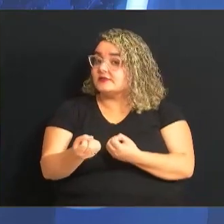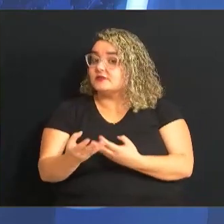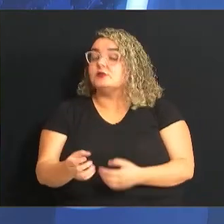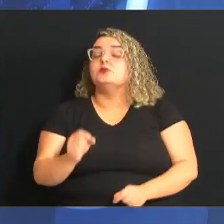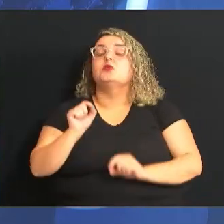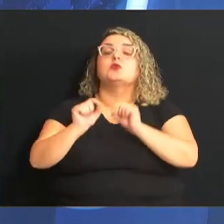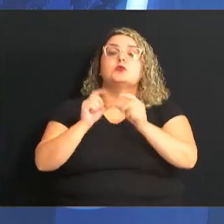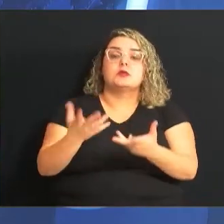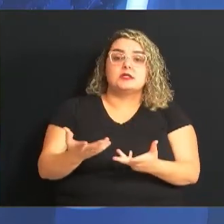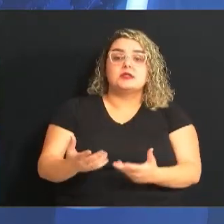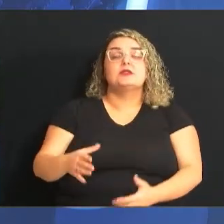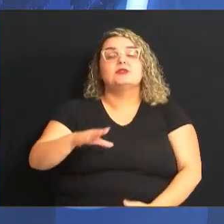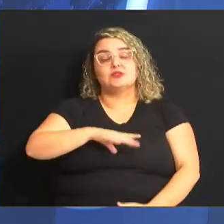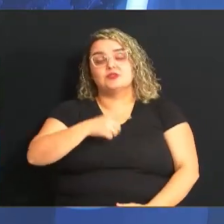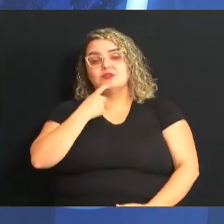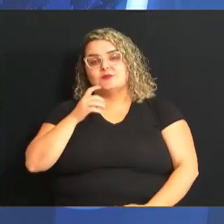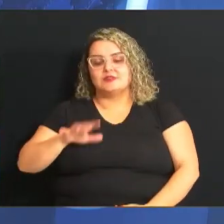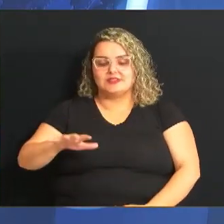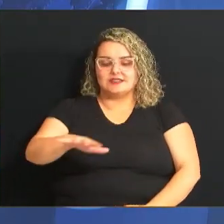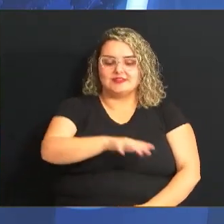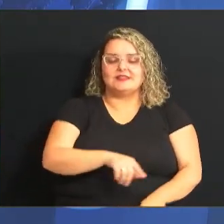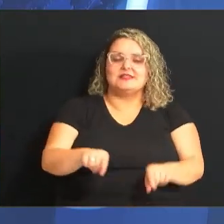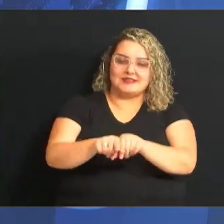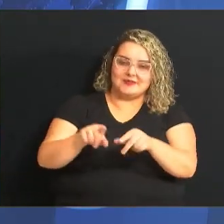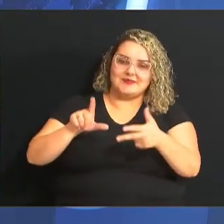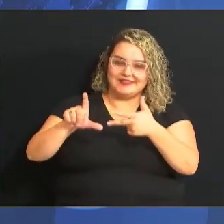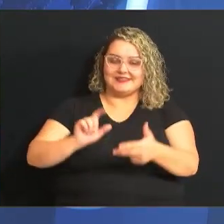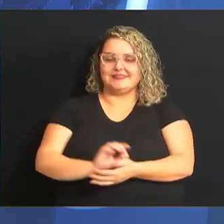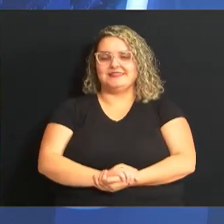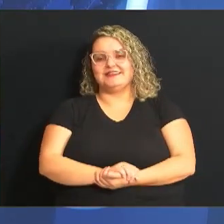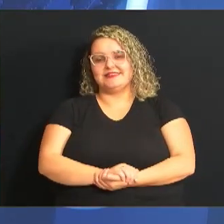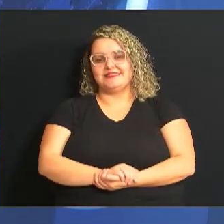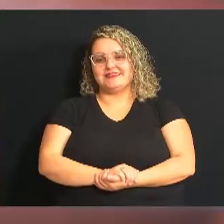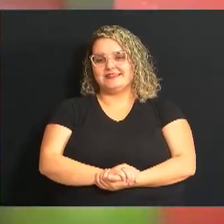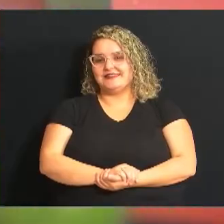Conseguimos deixar registrado algo que a Câmara